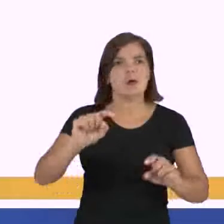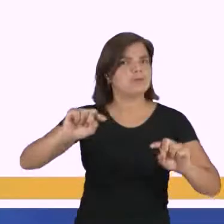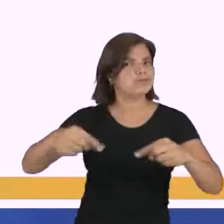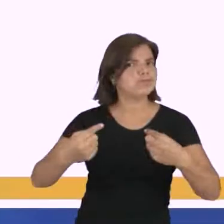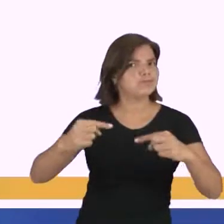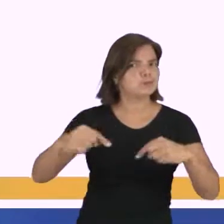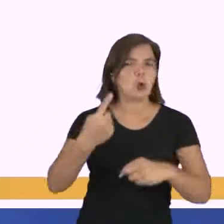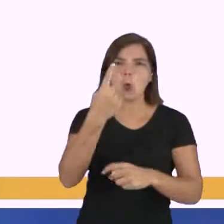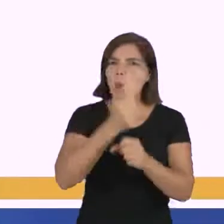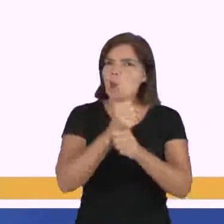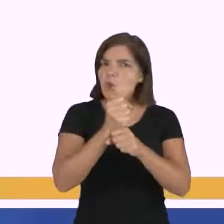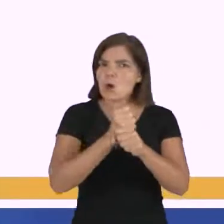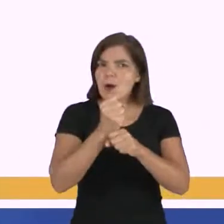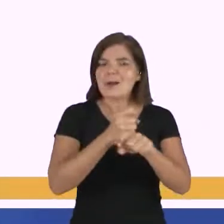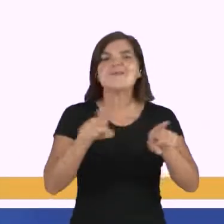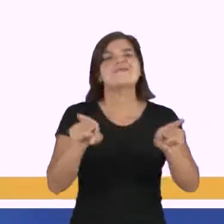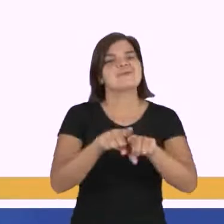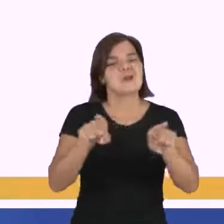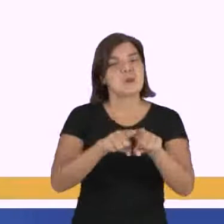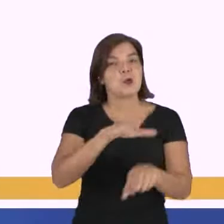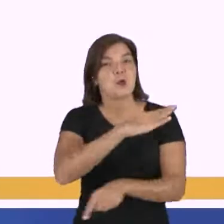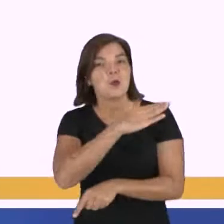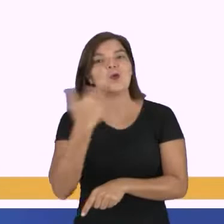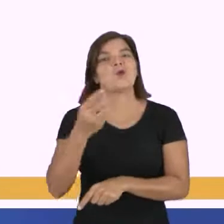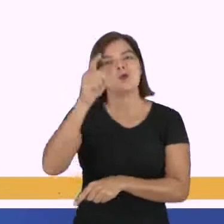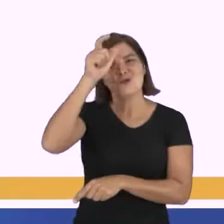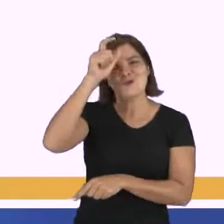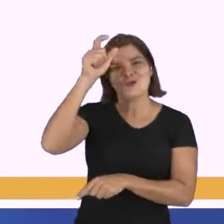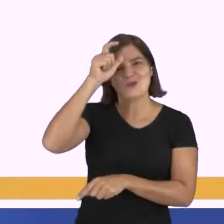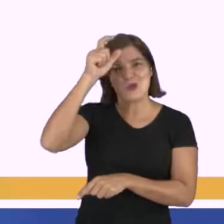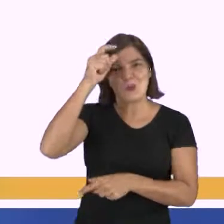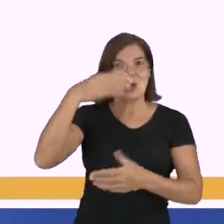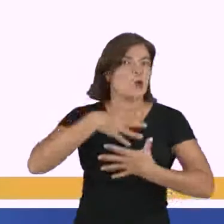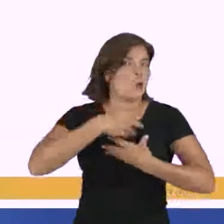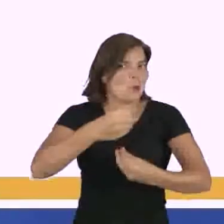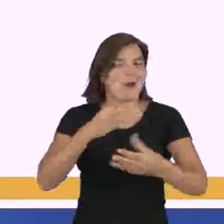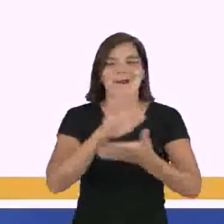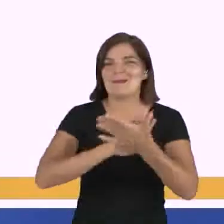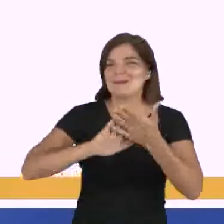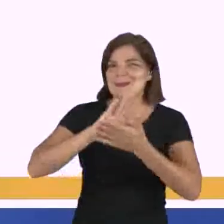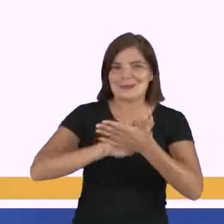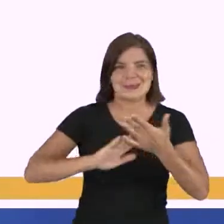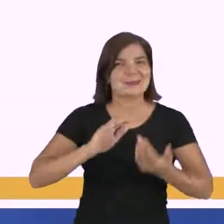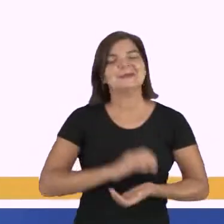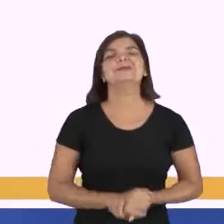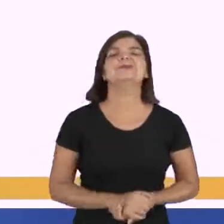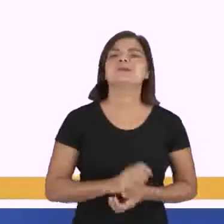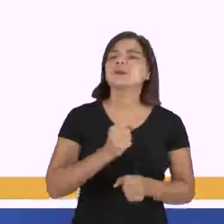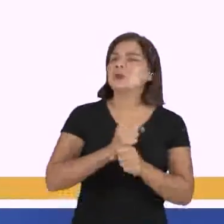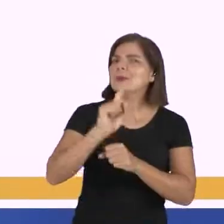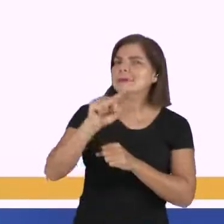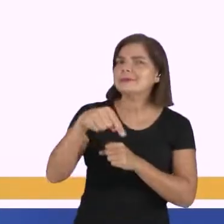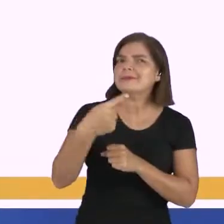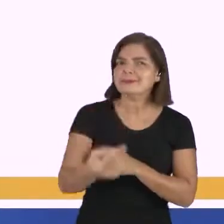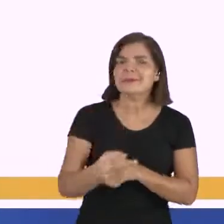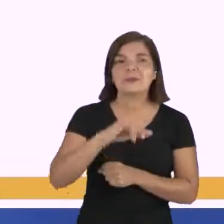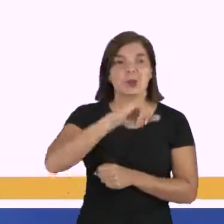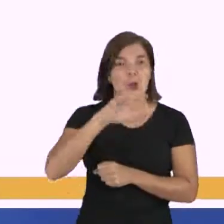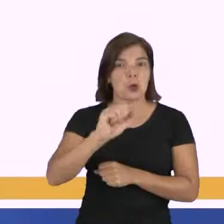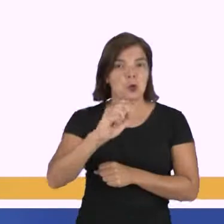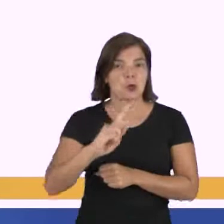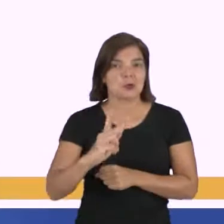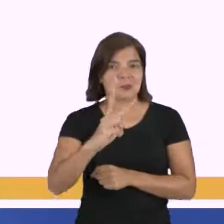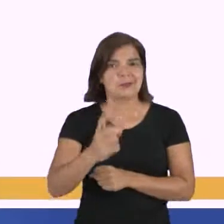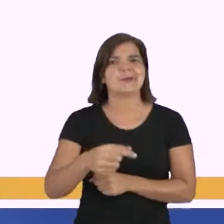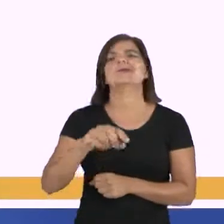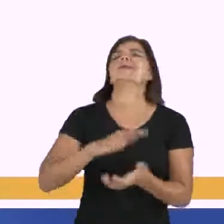Jack durante 1 ano, e que quando ele morresse, o diabo não guardaria sua alma. No ano seguinte, Jack enganou o